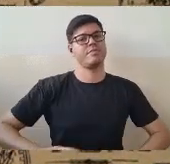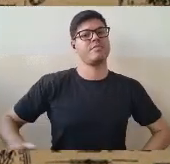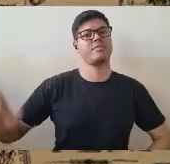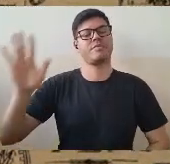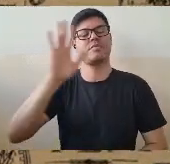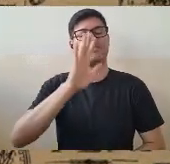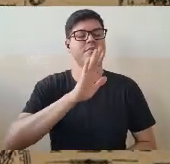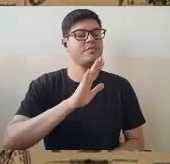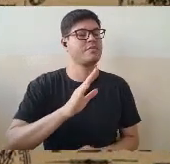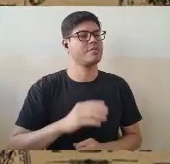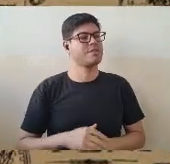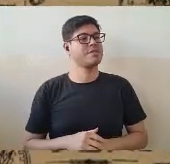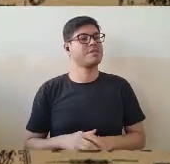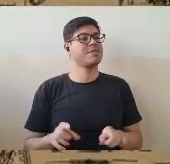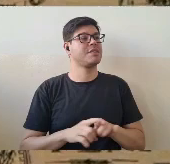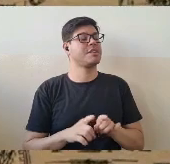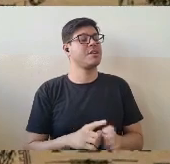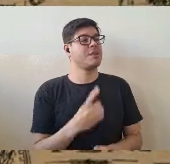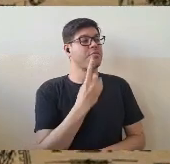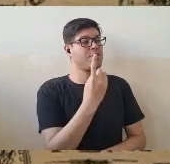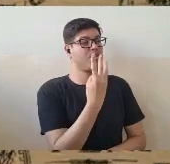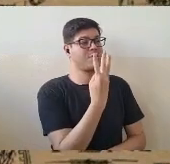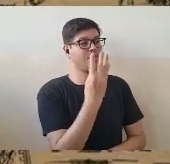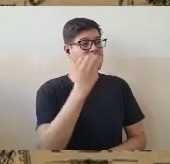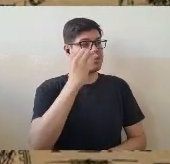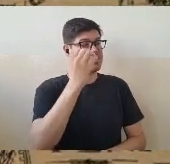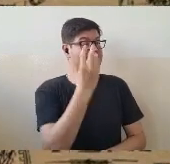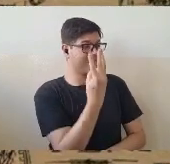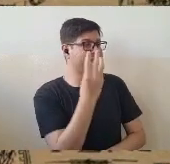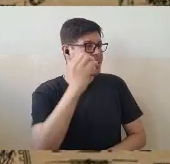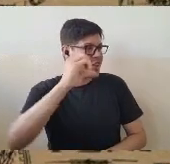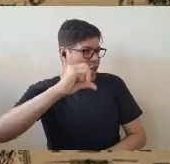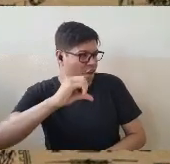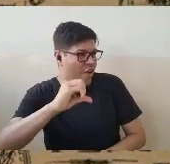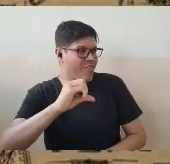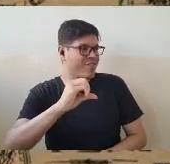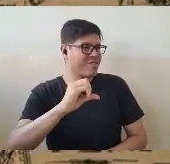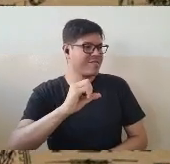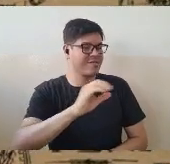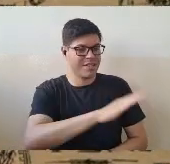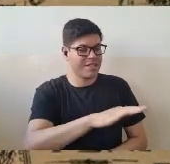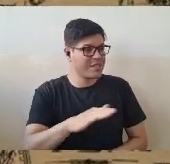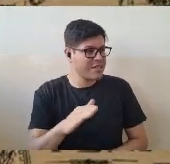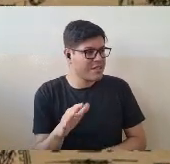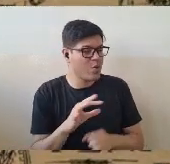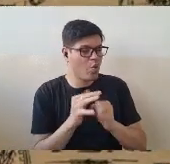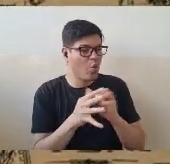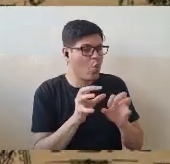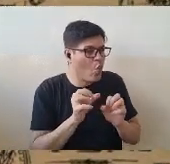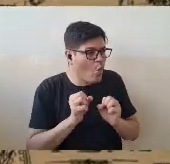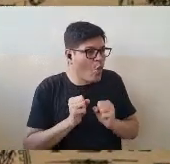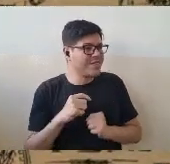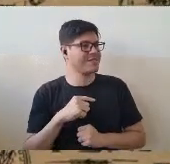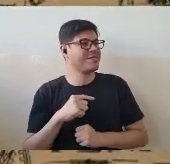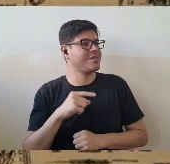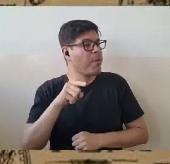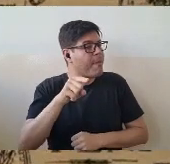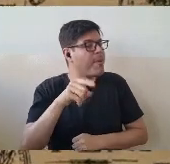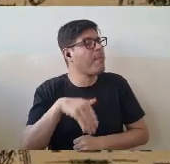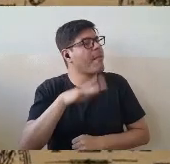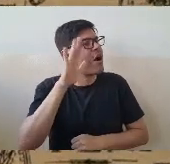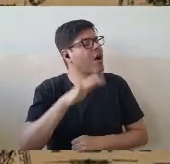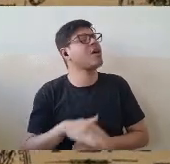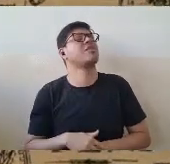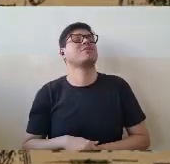1.439 crianças até a semana 41 de 2022, da pandemia. Nossa. E, veja bem, se você